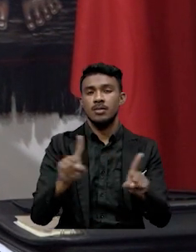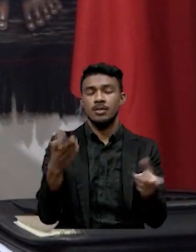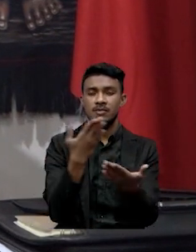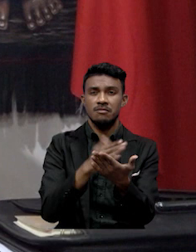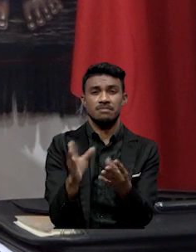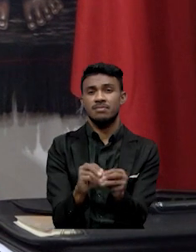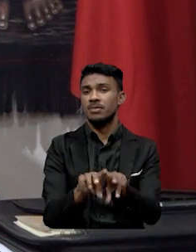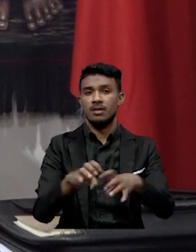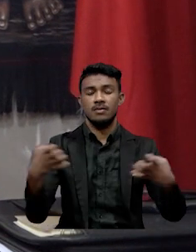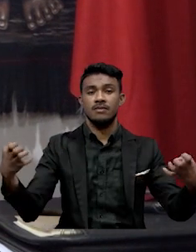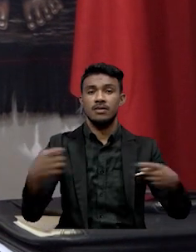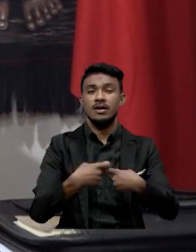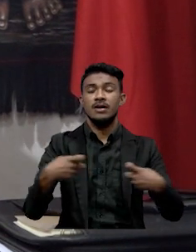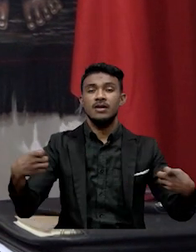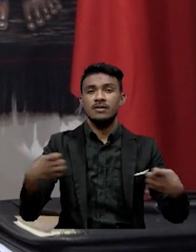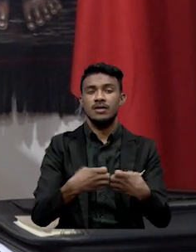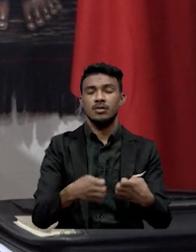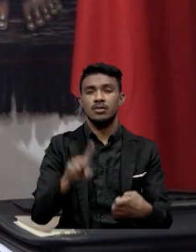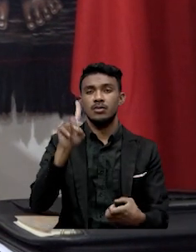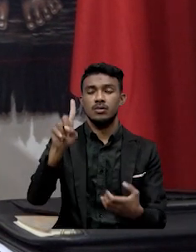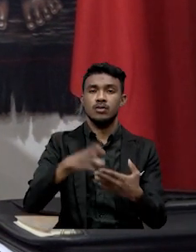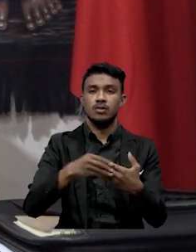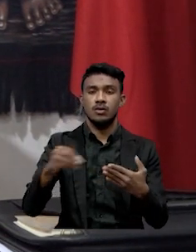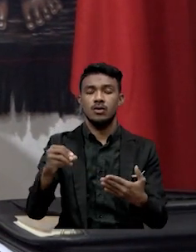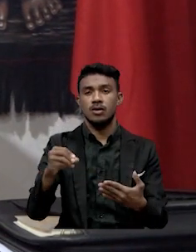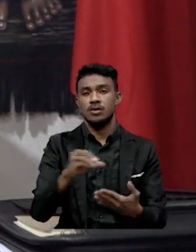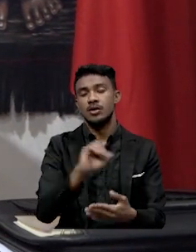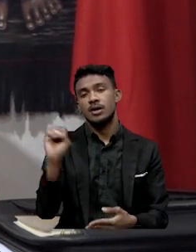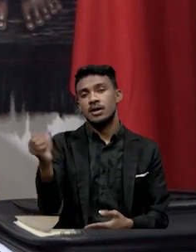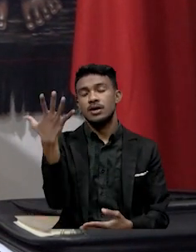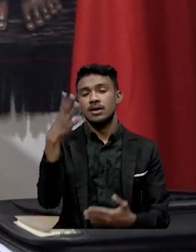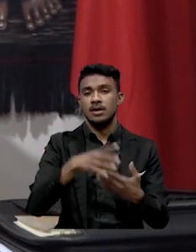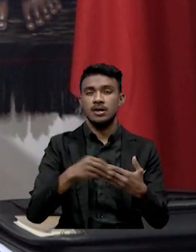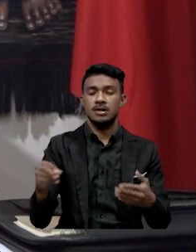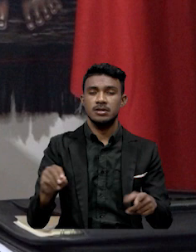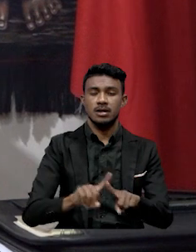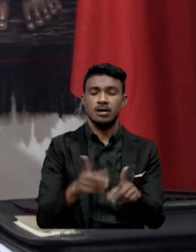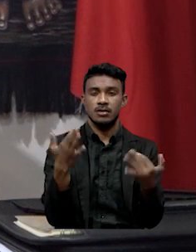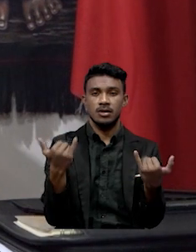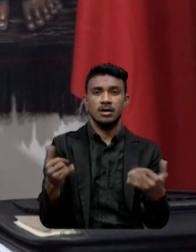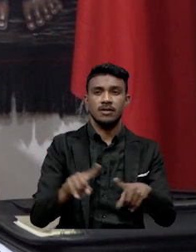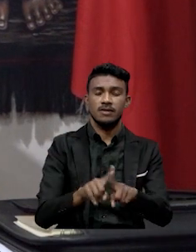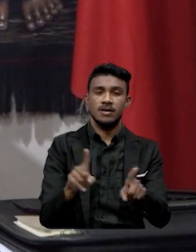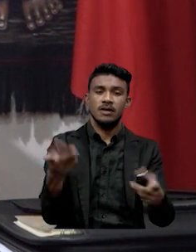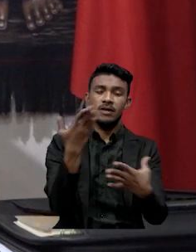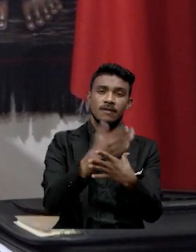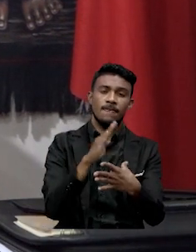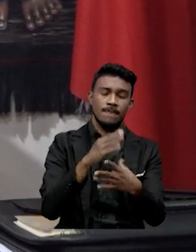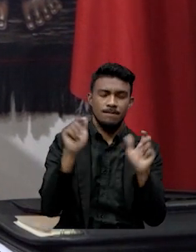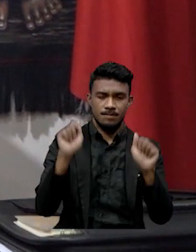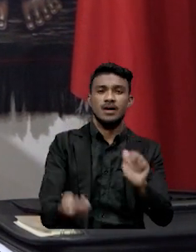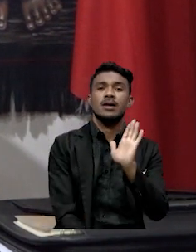nem ele rola $1 e tal, $1.25 com $1.15. Quando toma o momento do lançamento, nem a bela sai que eles